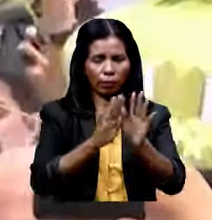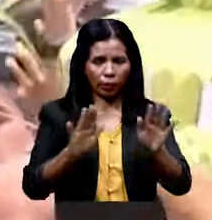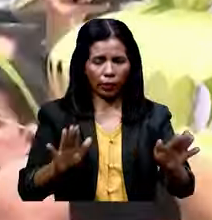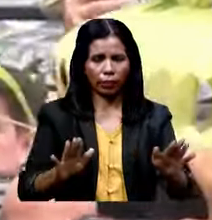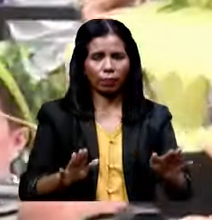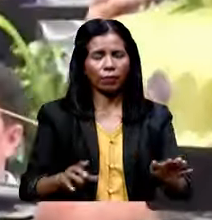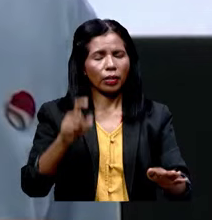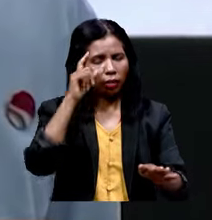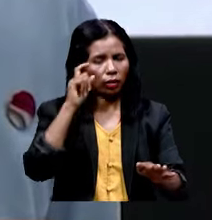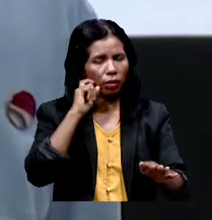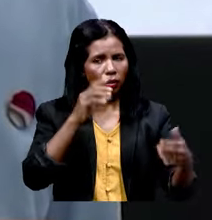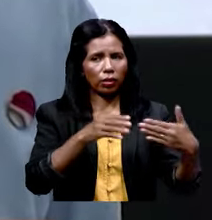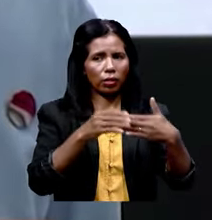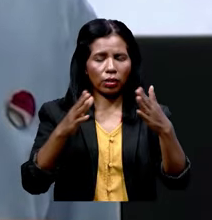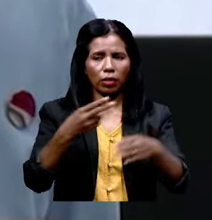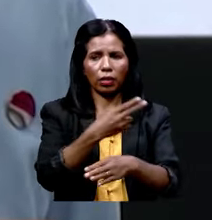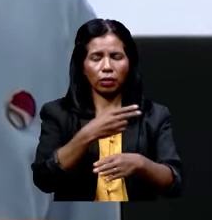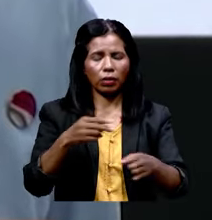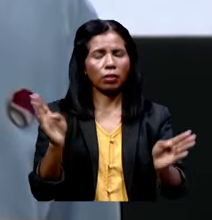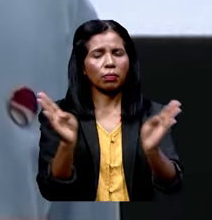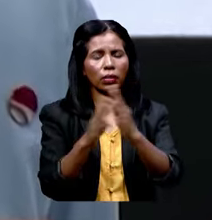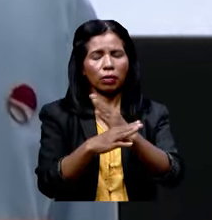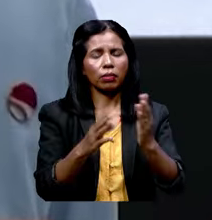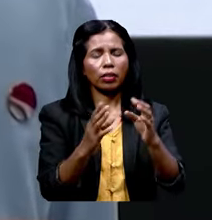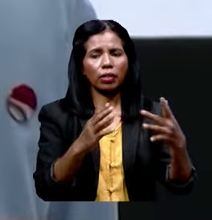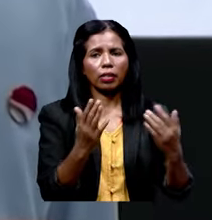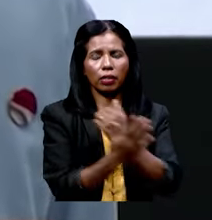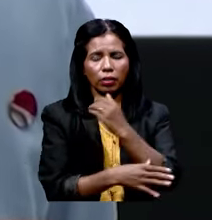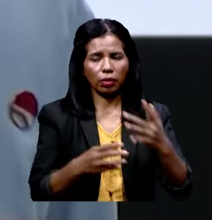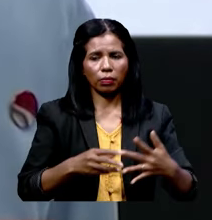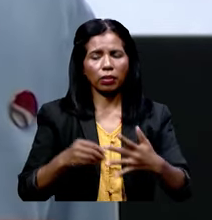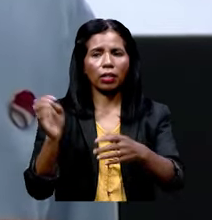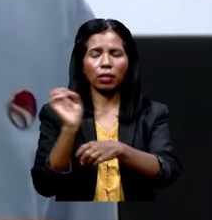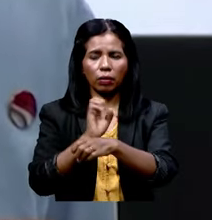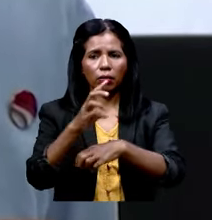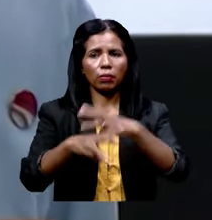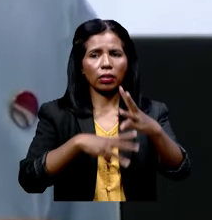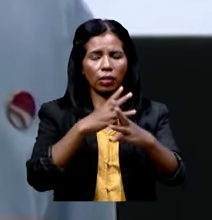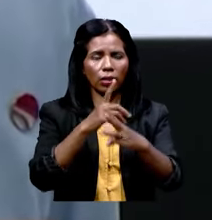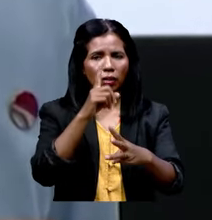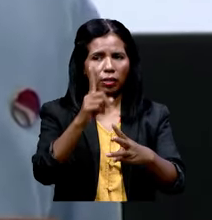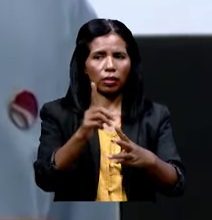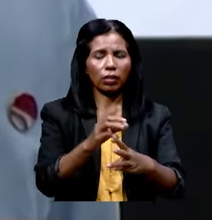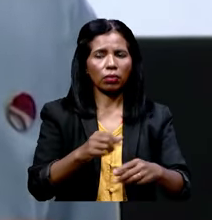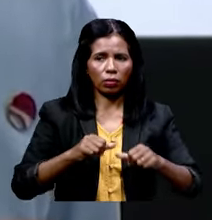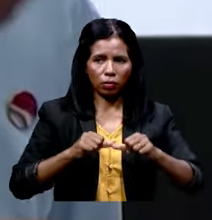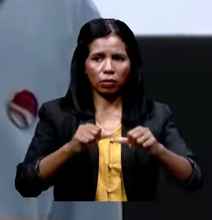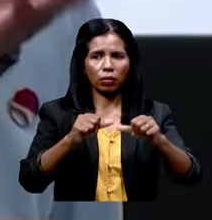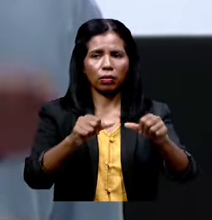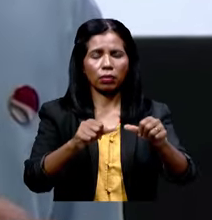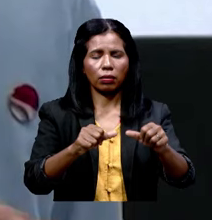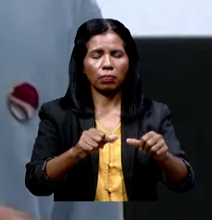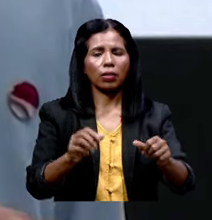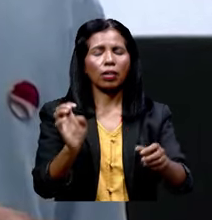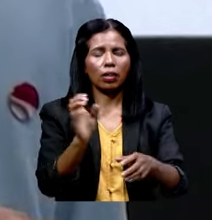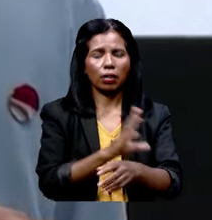ho Prabowo nia liderança, Indonésia sai nação principal, potência econômica mundial ida nebe sai contribui crescimento